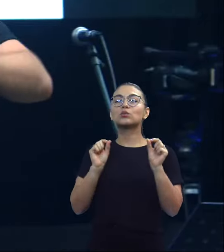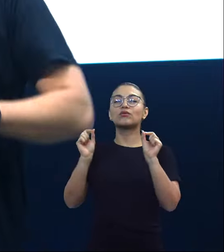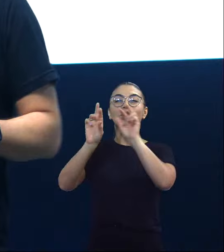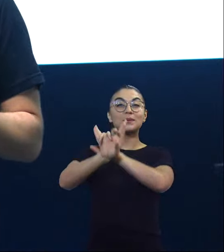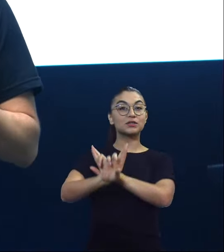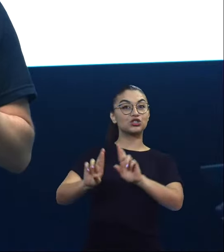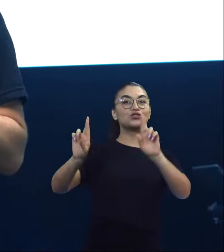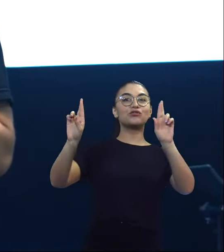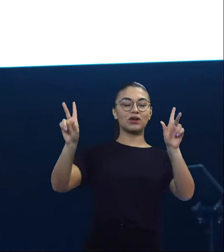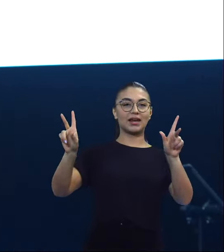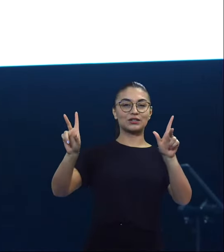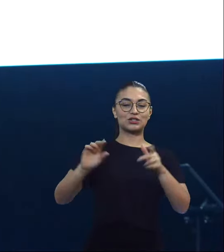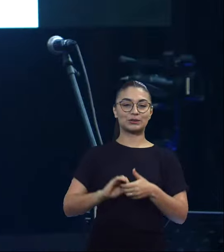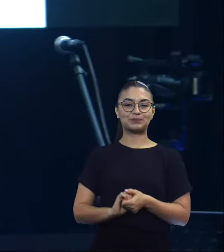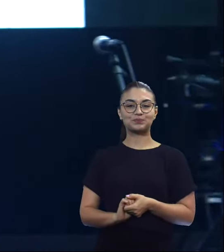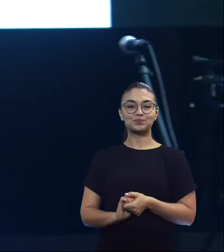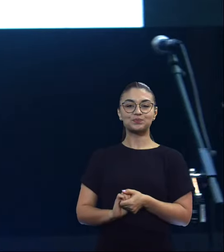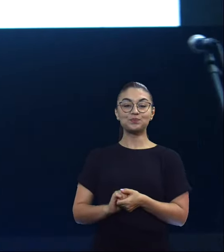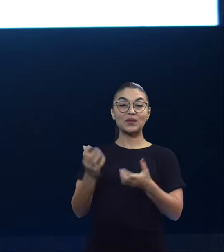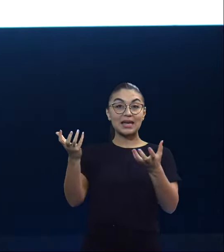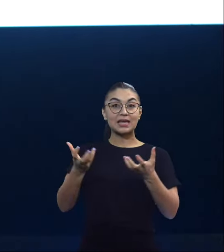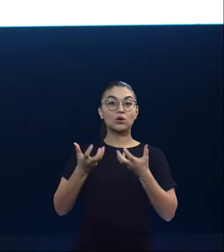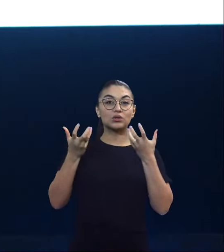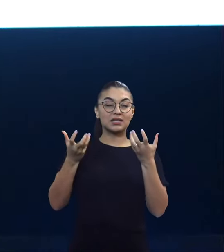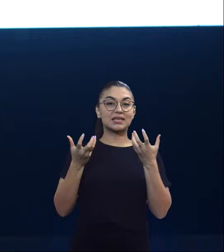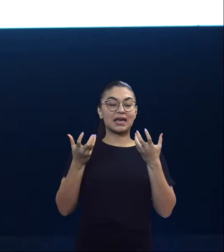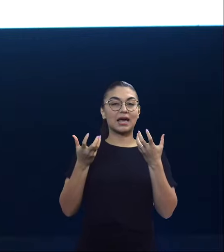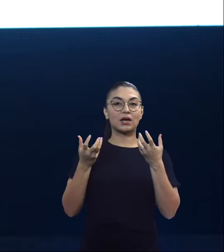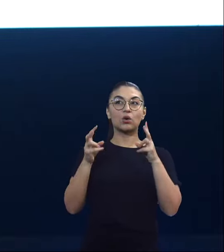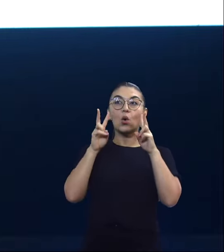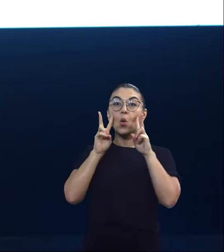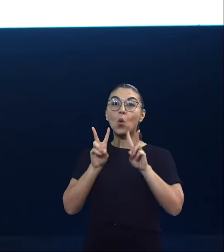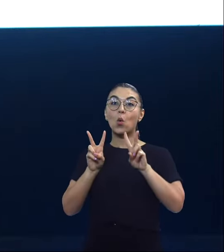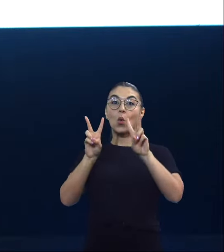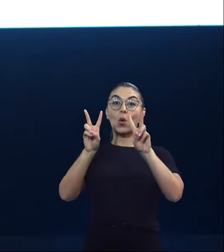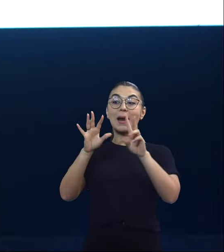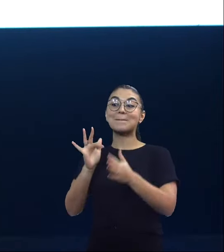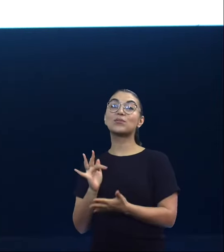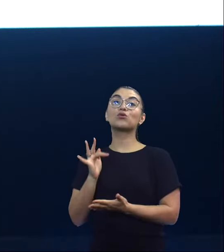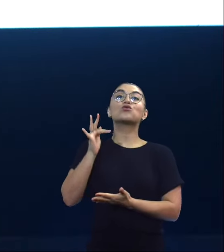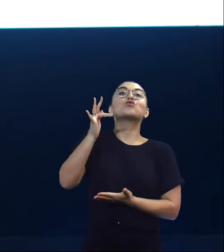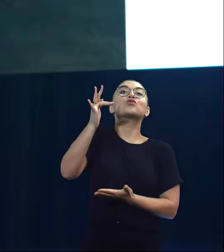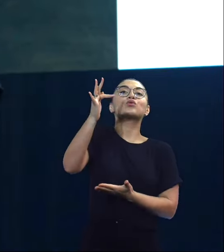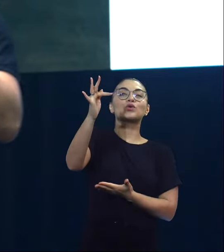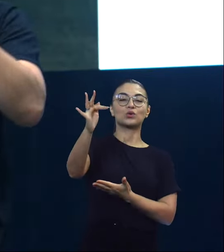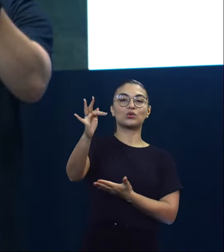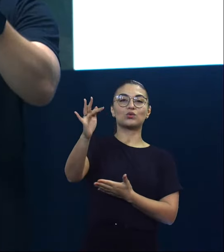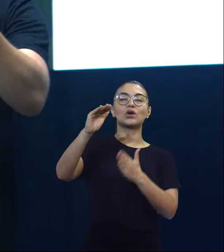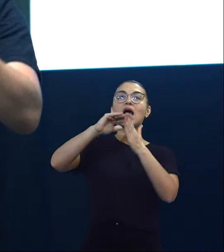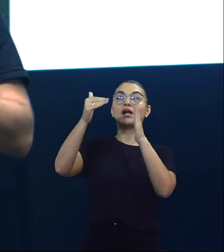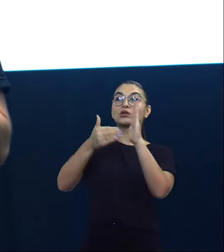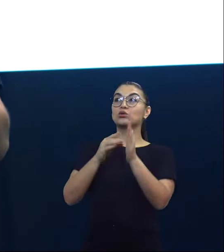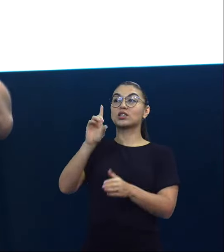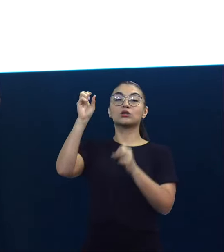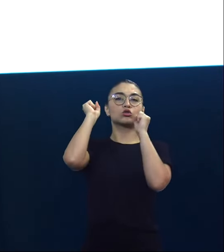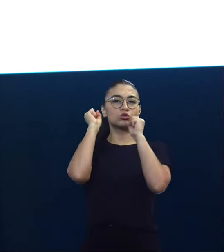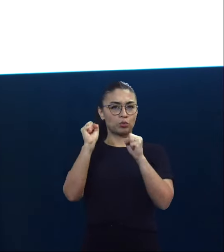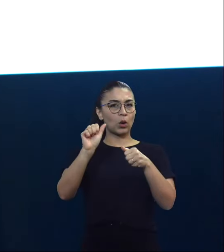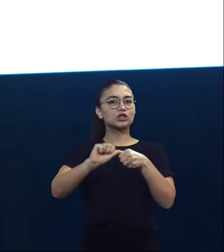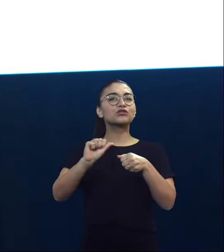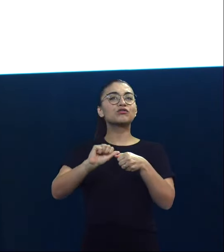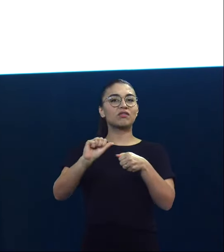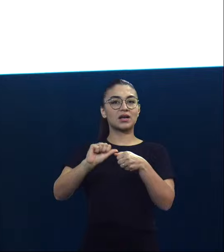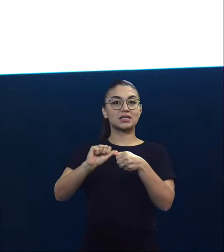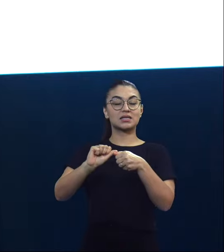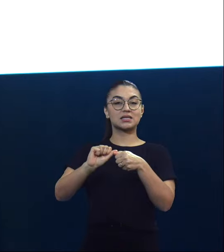da juventude dessa igreja, mas eu quero começar a olhar com você um pouquinho mais para o futuro, daquilo que Deus pode realizar através da